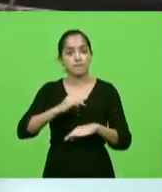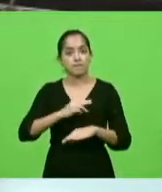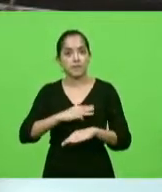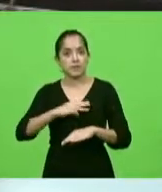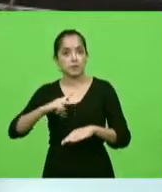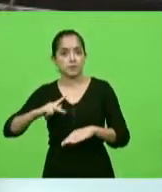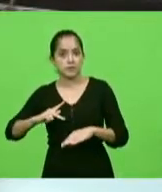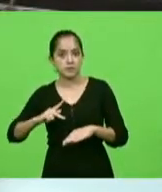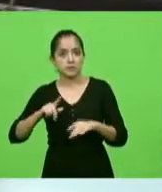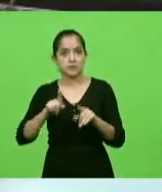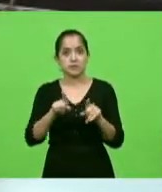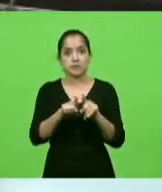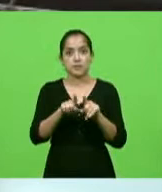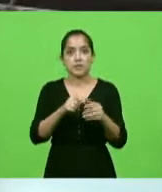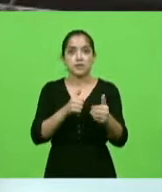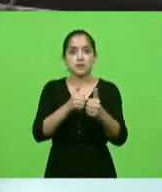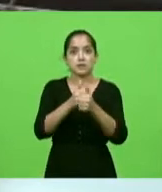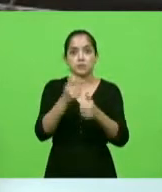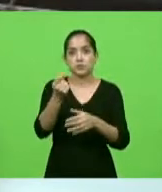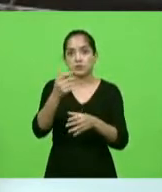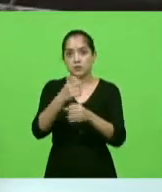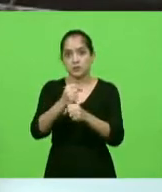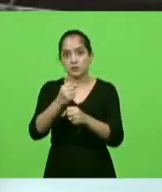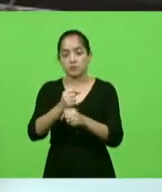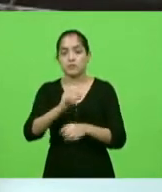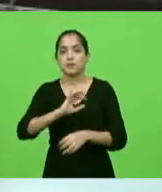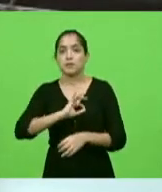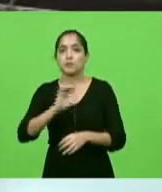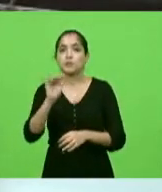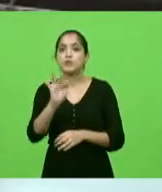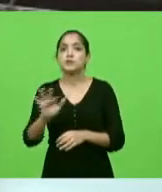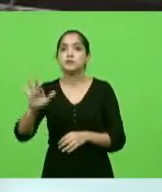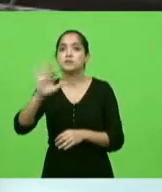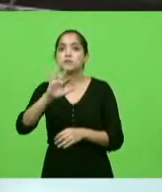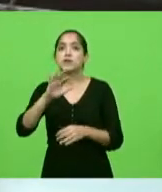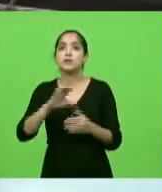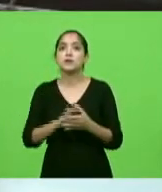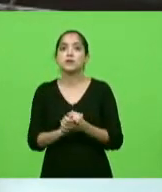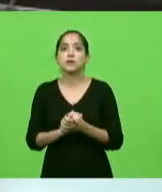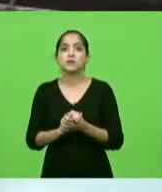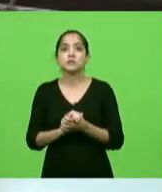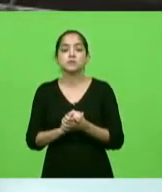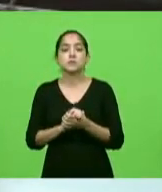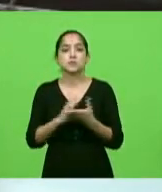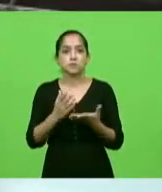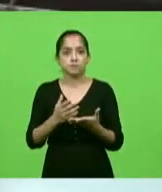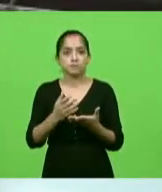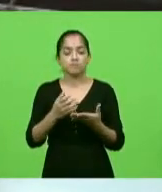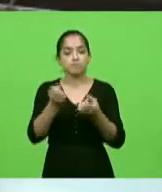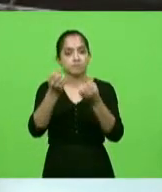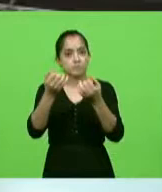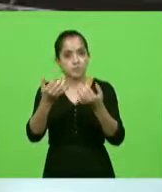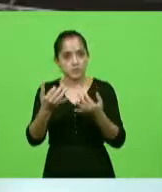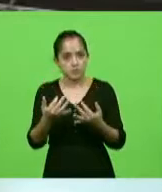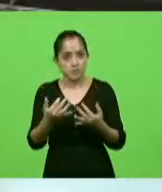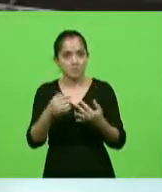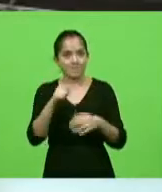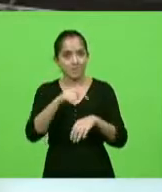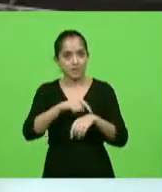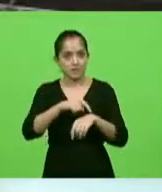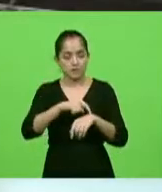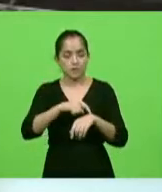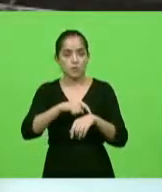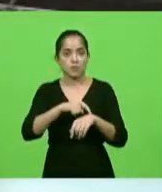Público, Tribunal de Contas do Estado e Polícia Federal corroboraram com as alegações prestadas naquela